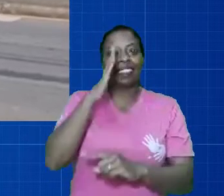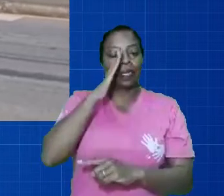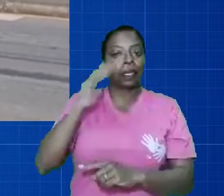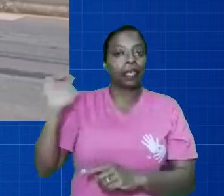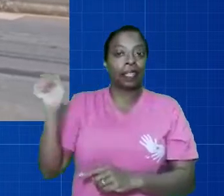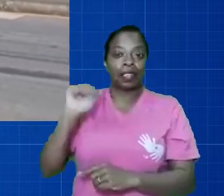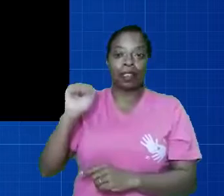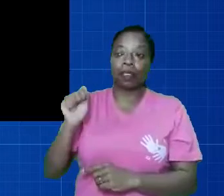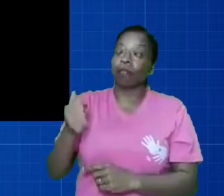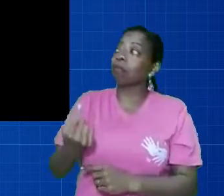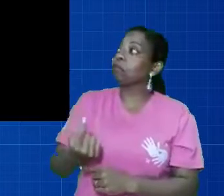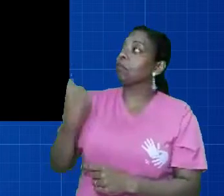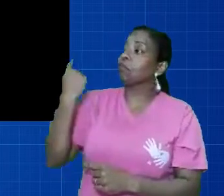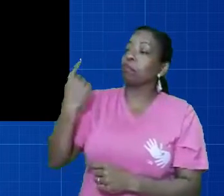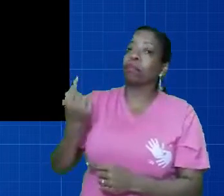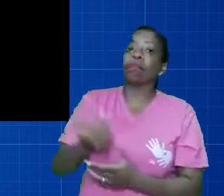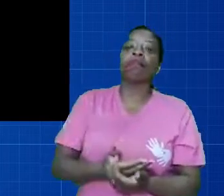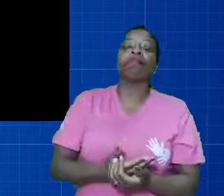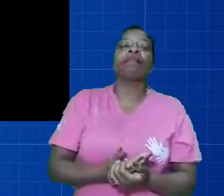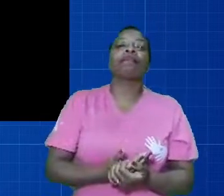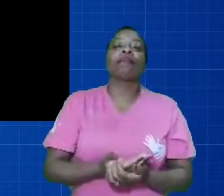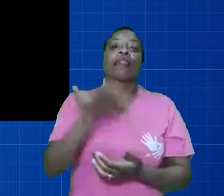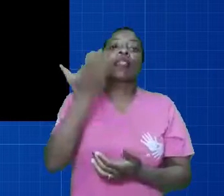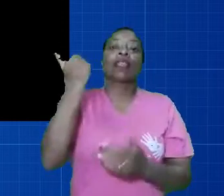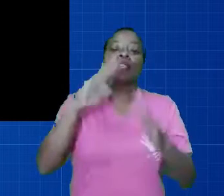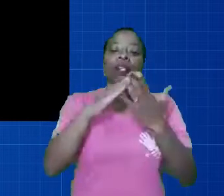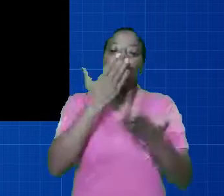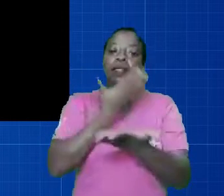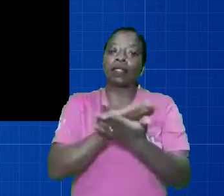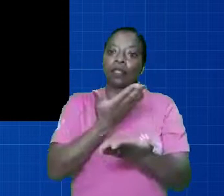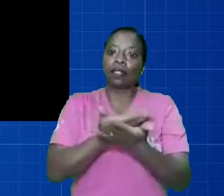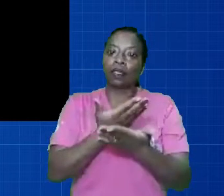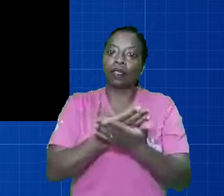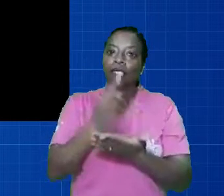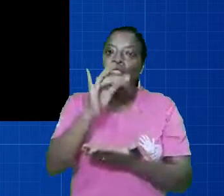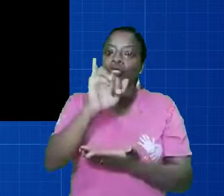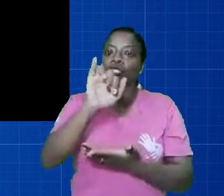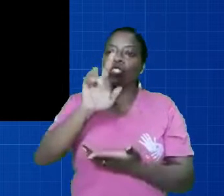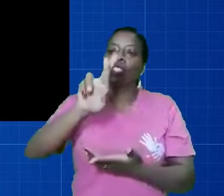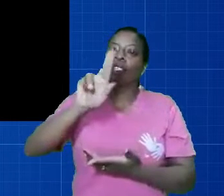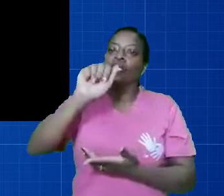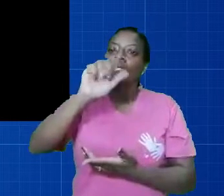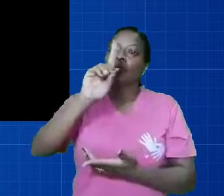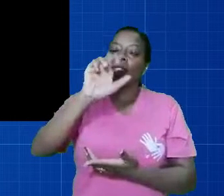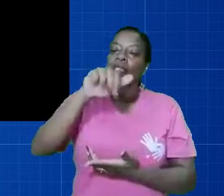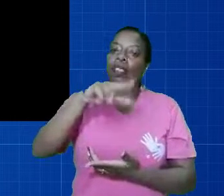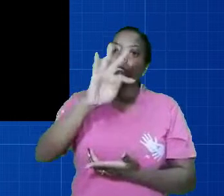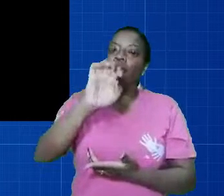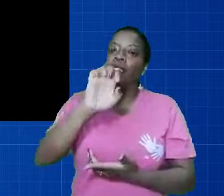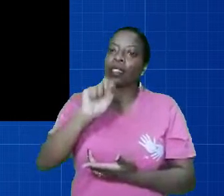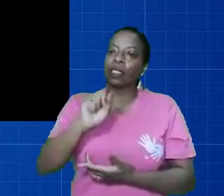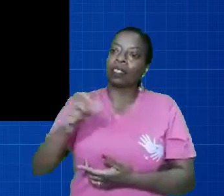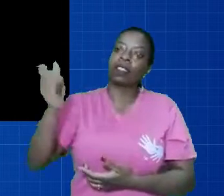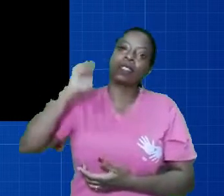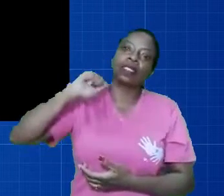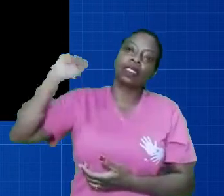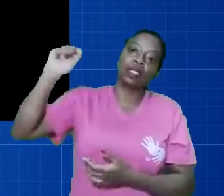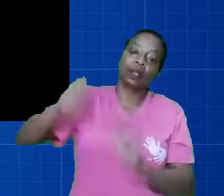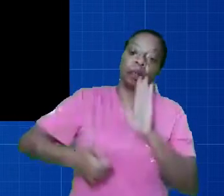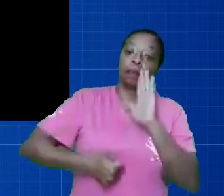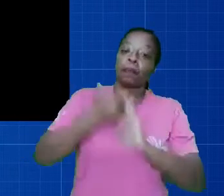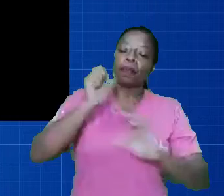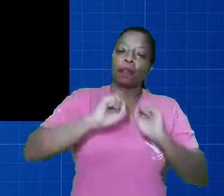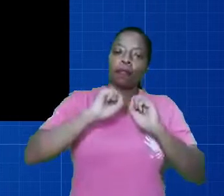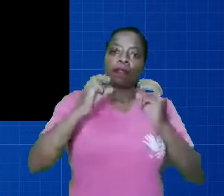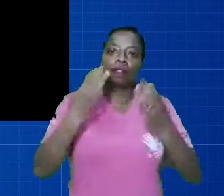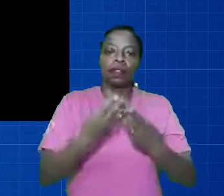Extinta Escola Tiradentes, no bairro Boqueirão, rua Targino Silva, onde funcionou a primeira oficina de arte do município de